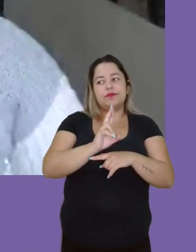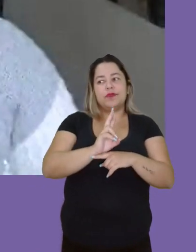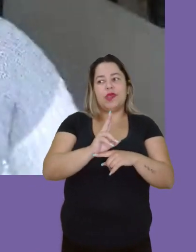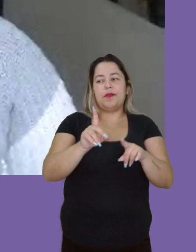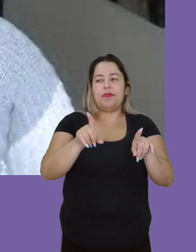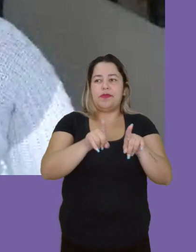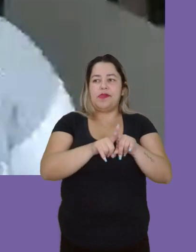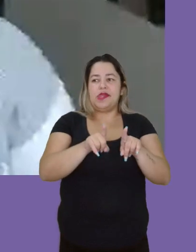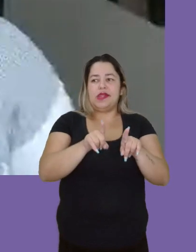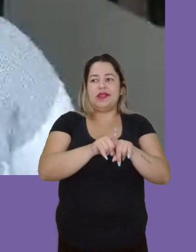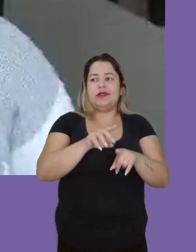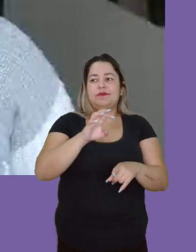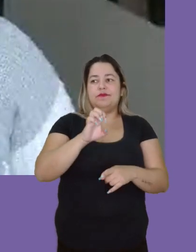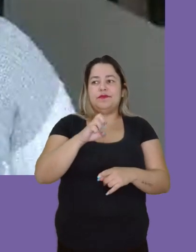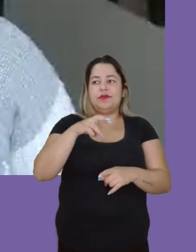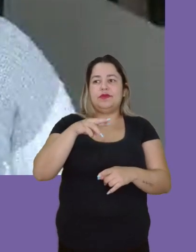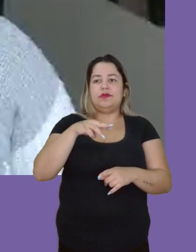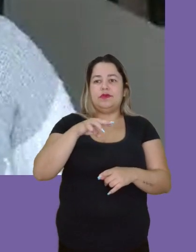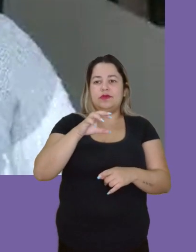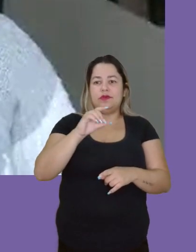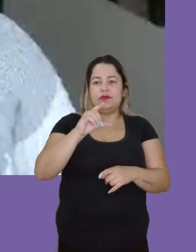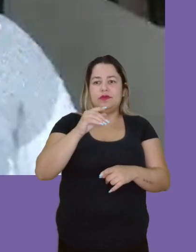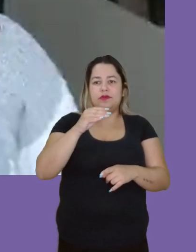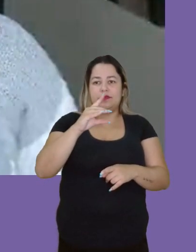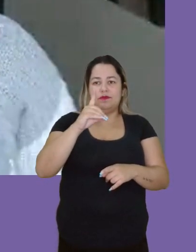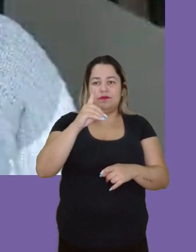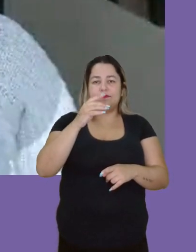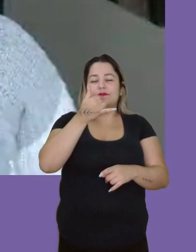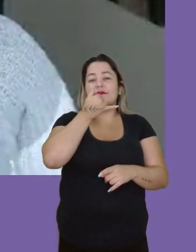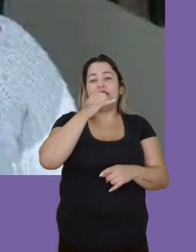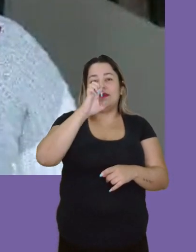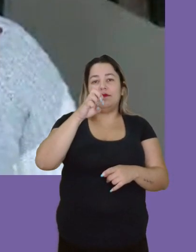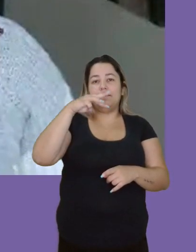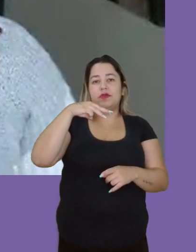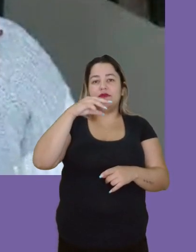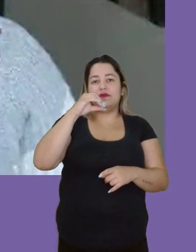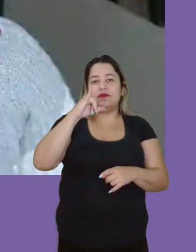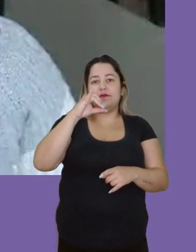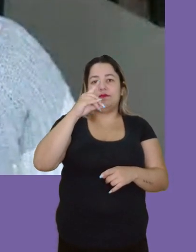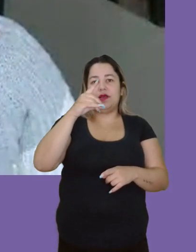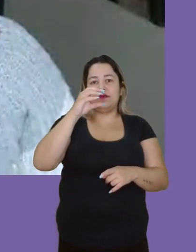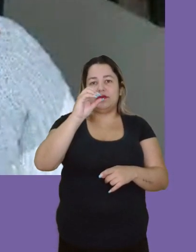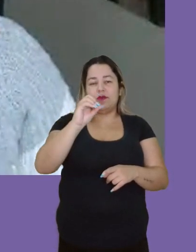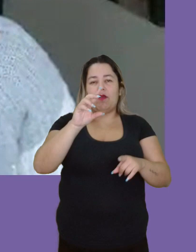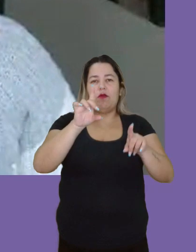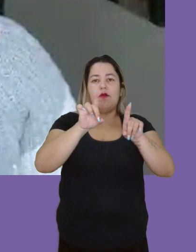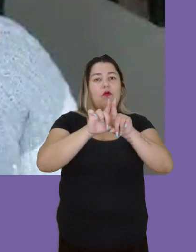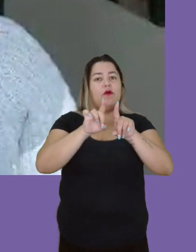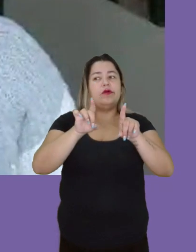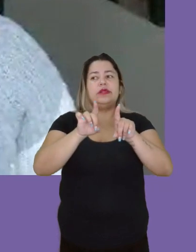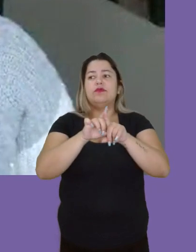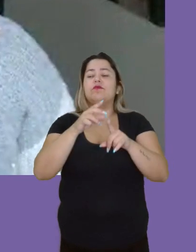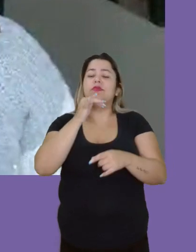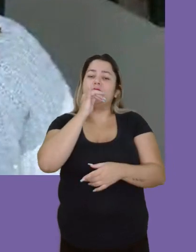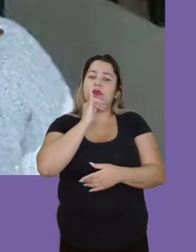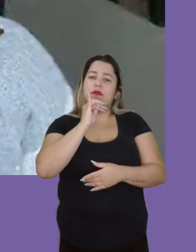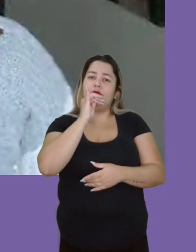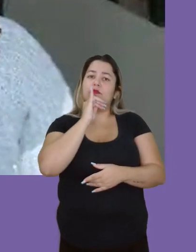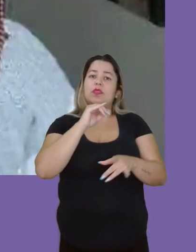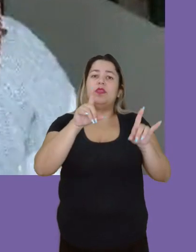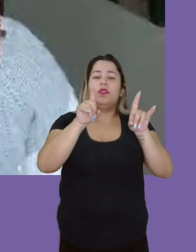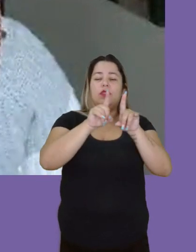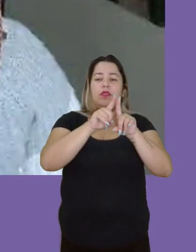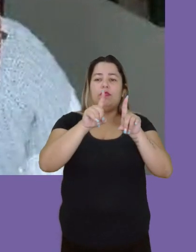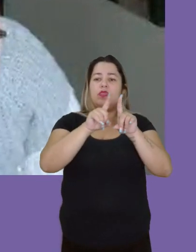defendem a emancipação plena das mulheres, mas que compreendem que esta agenda é uma agenda importante, por exemplo, né, porque é uma agenda que